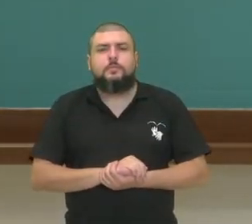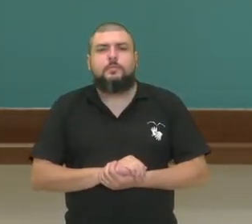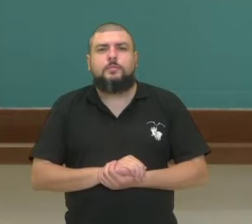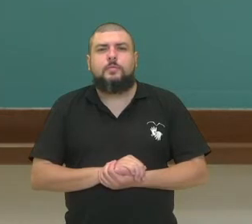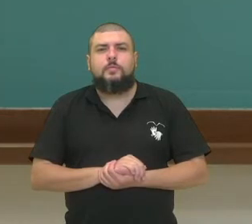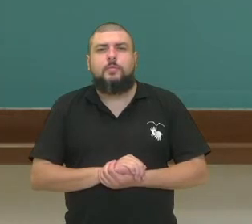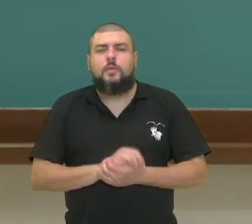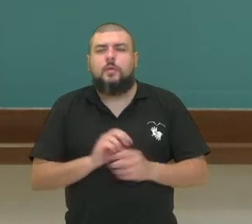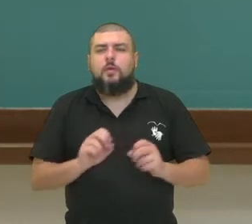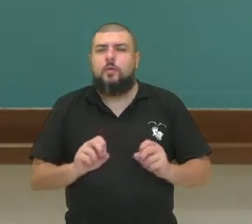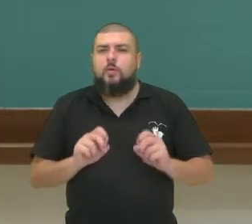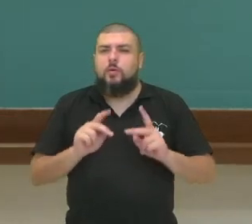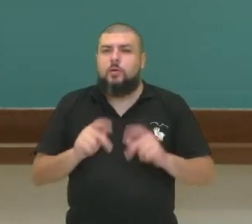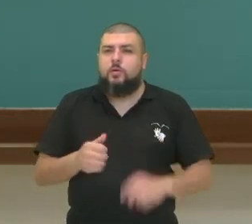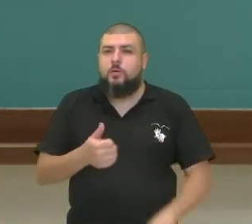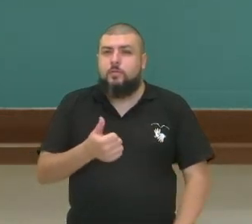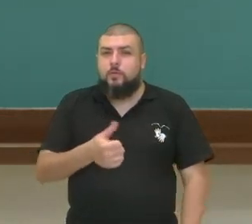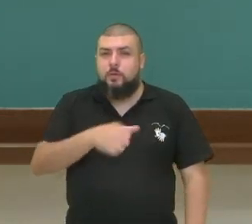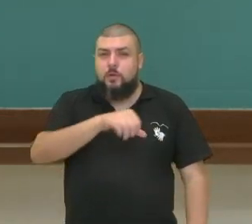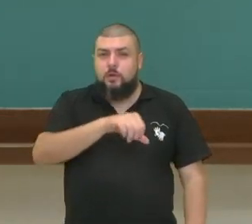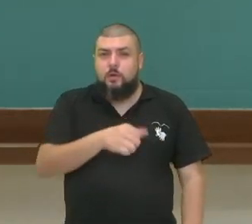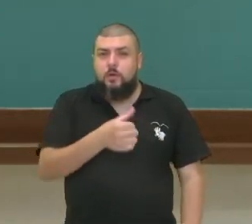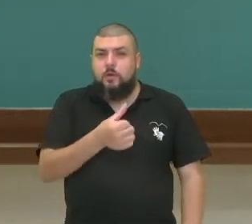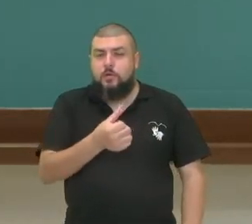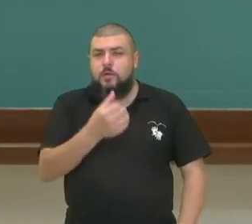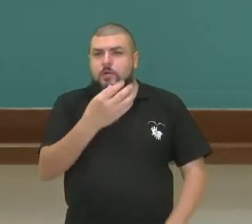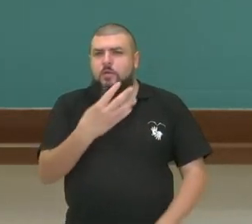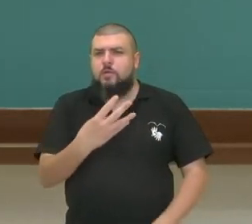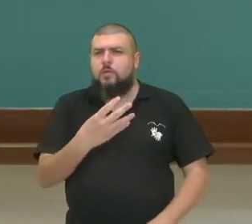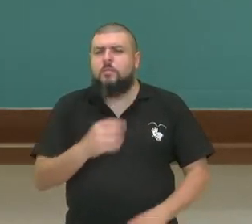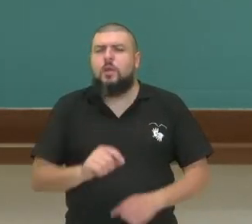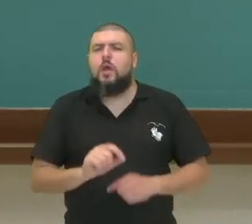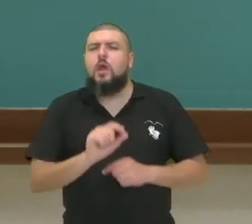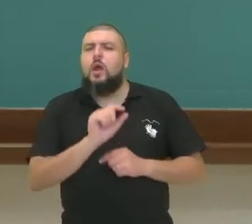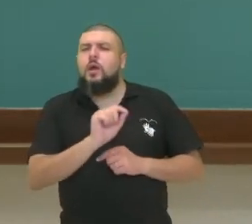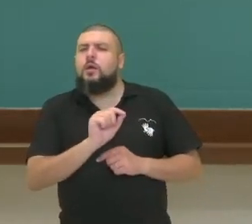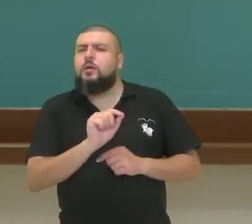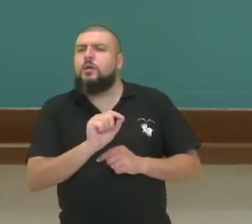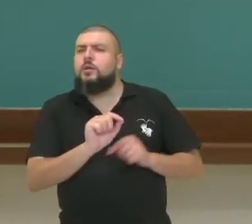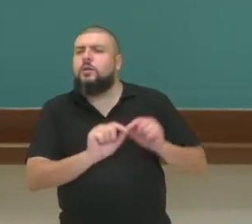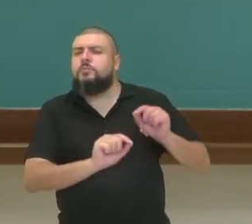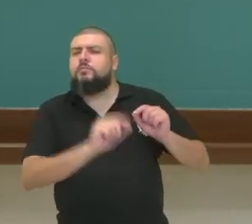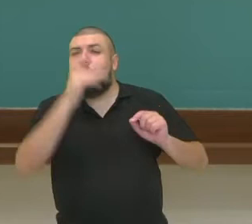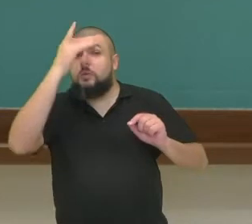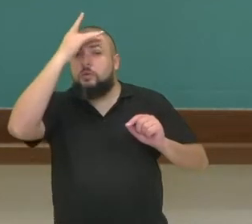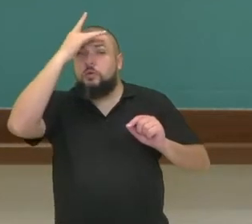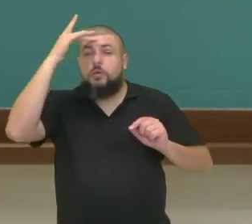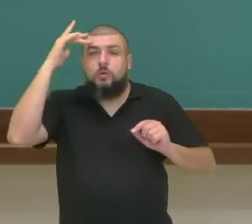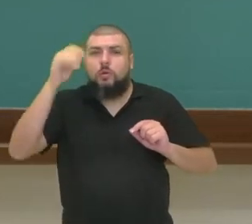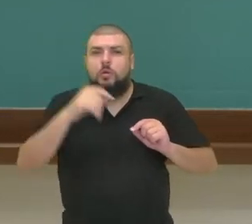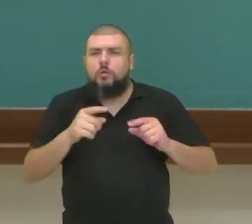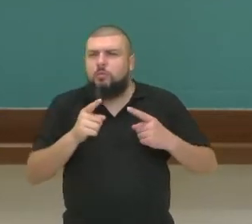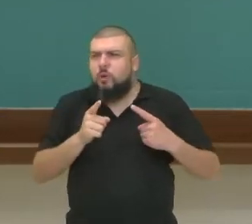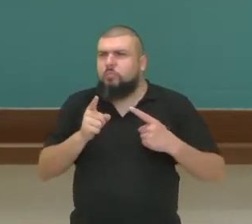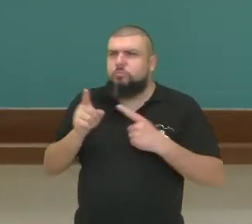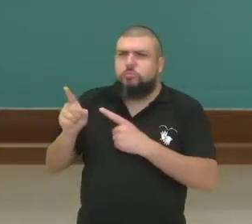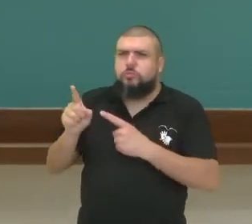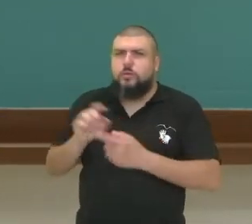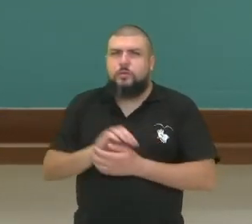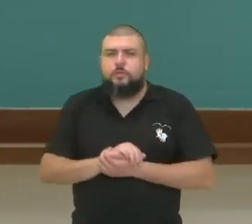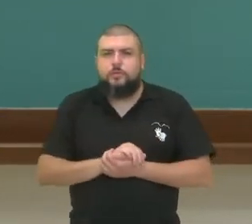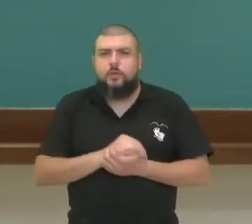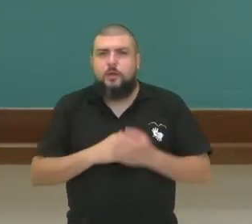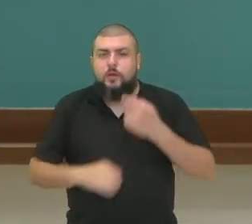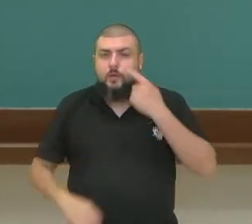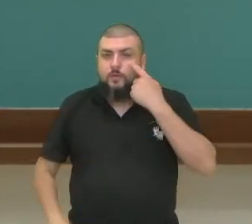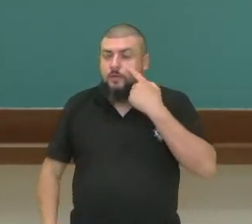de 1964, quais foram os principais críticos do regime instalado e as formas de protesto? Então nós temos aí um protesto